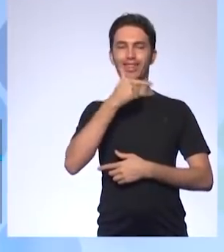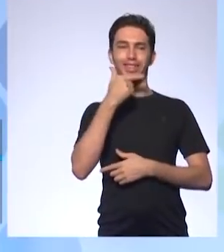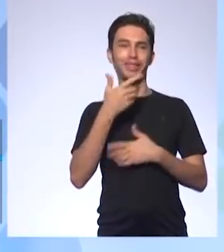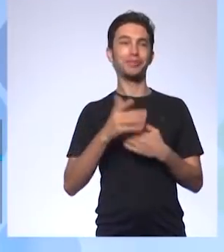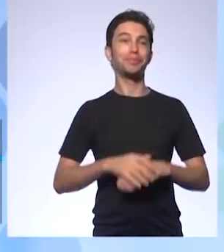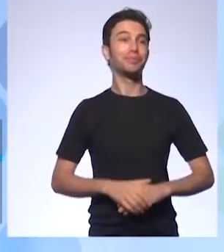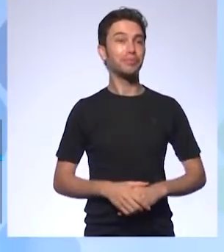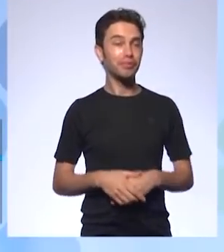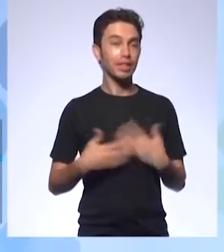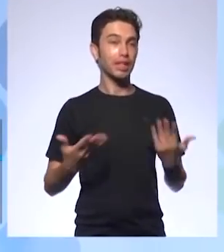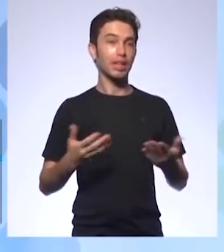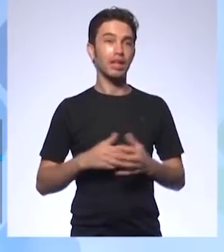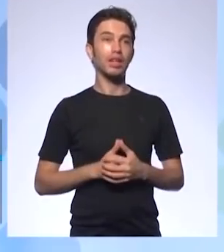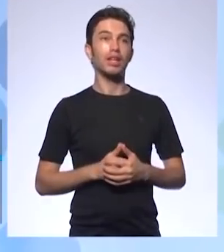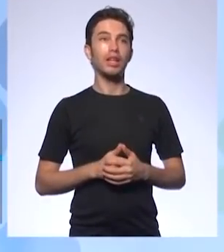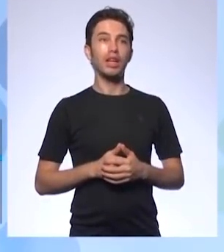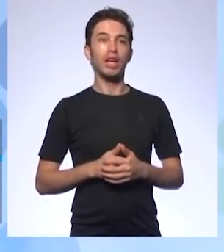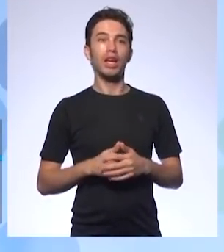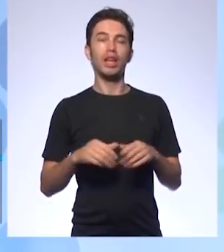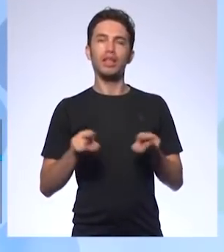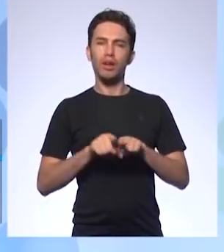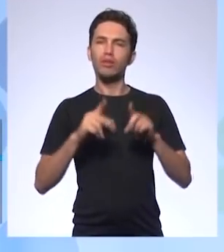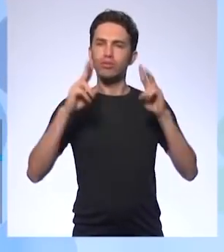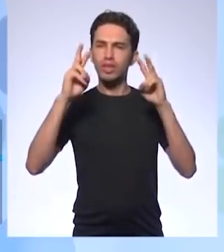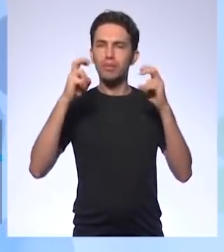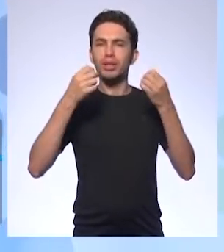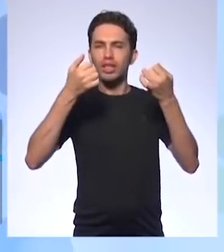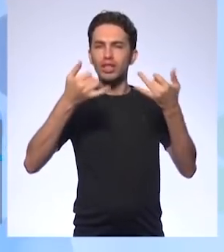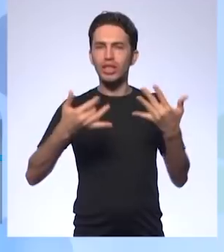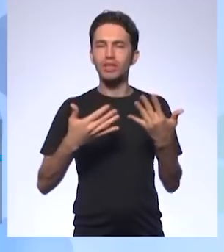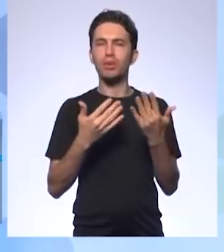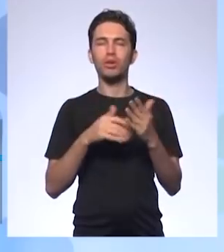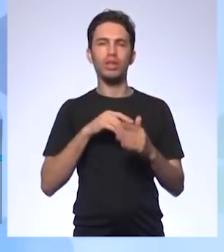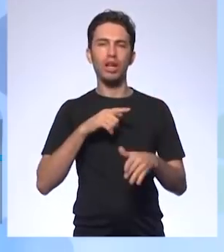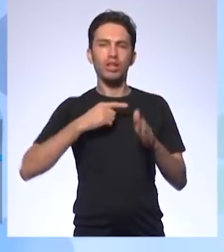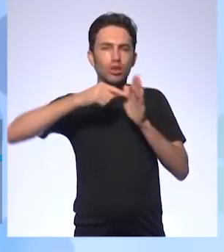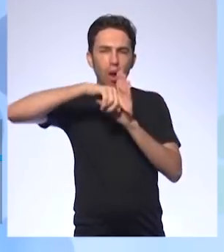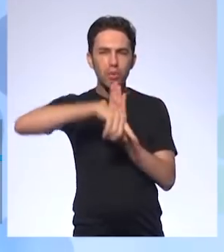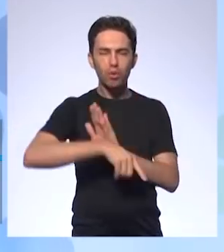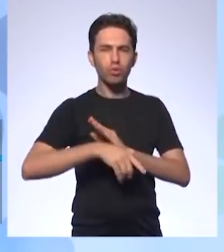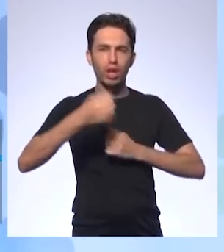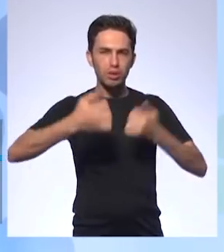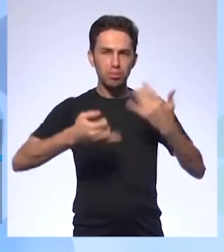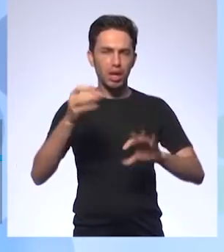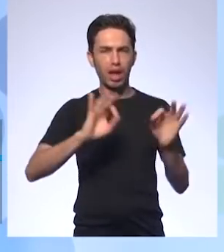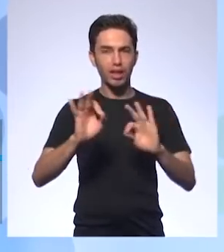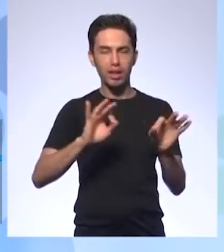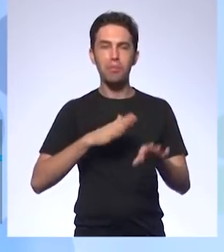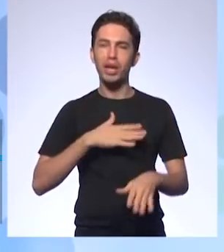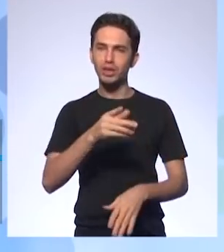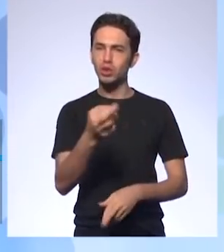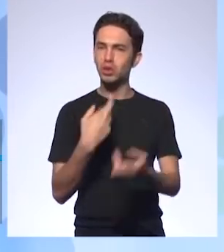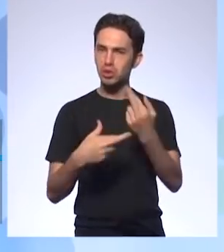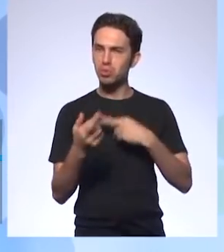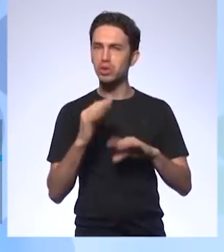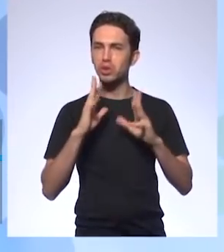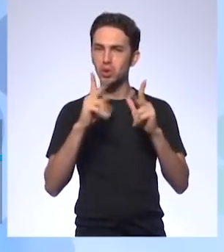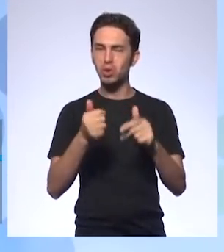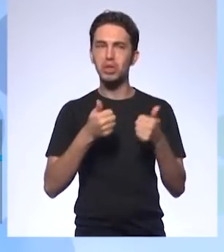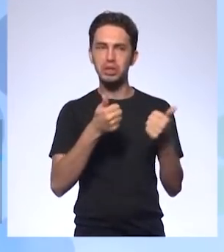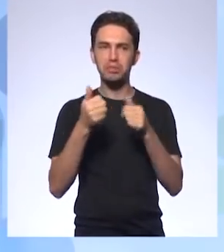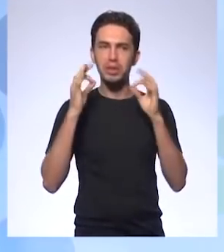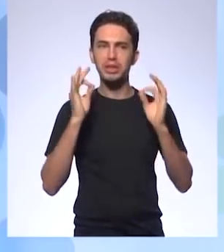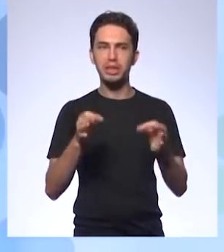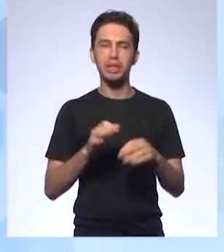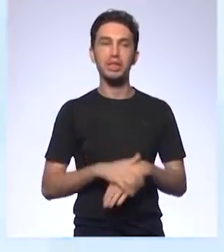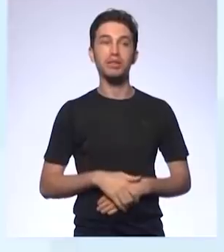gente... Porque é um tema que a gente já estudou, já viu bastante. Não vou me aprofundar nessas questões, mas estão todas corretas. Dá uma olhadinha aí